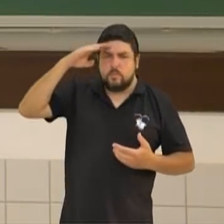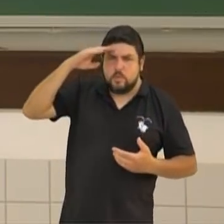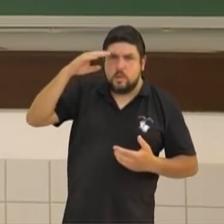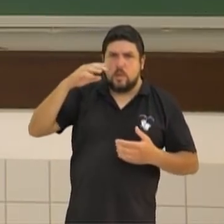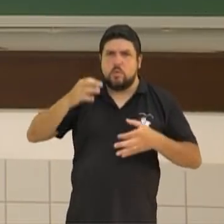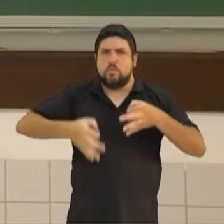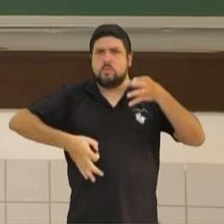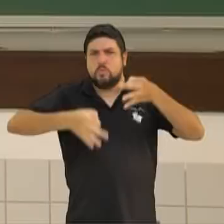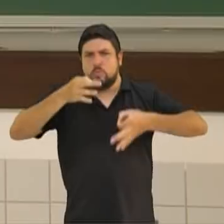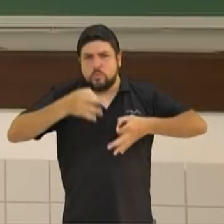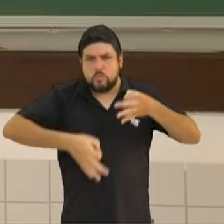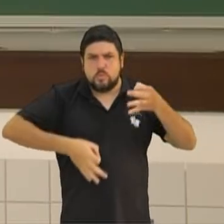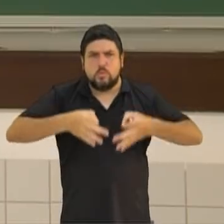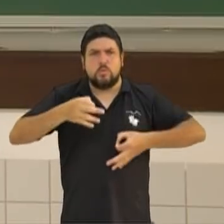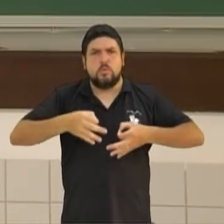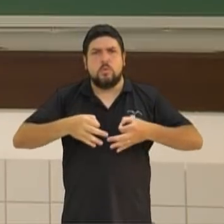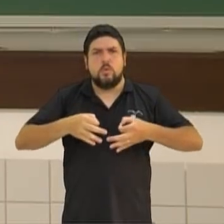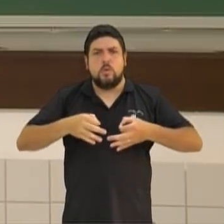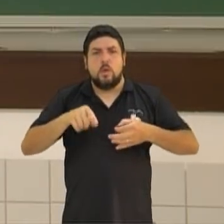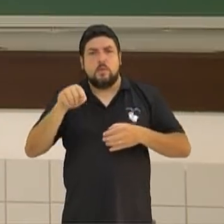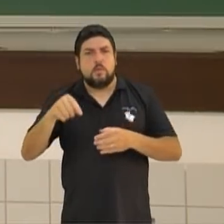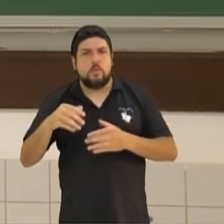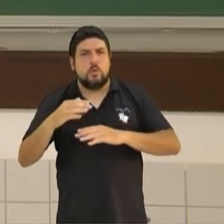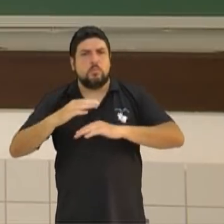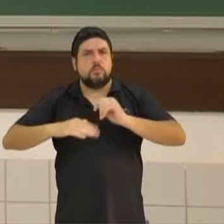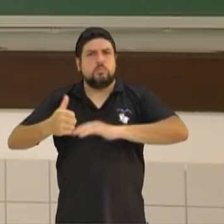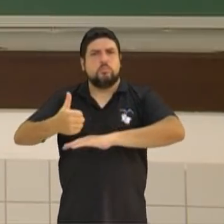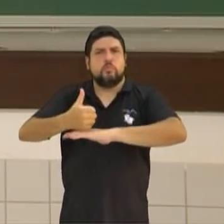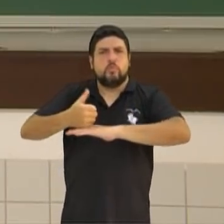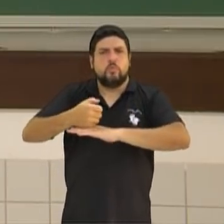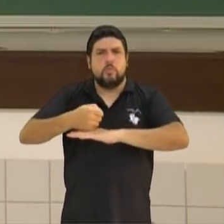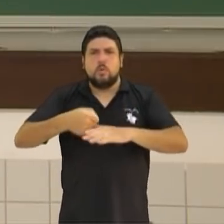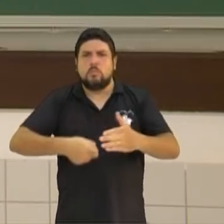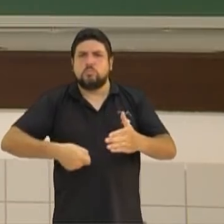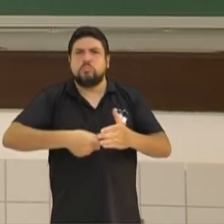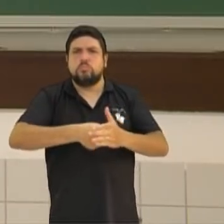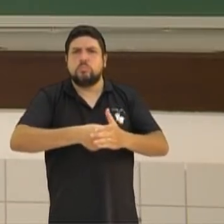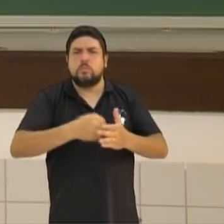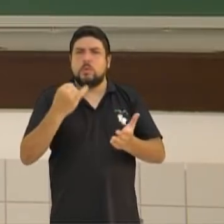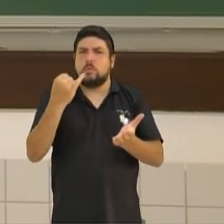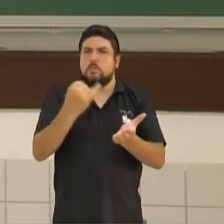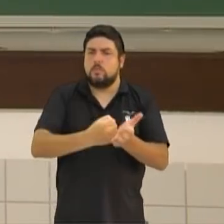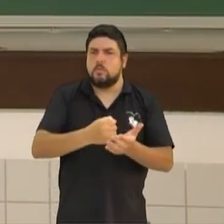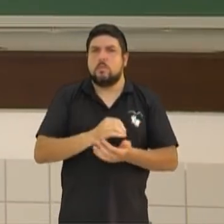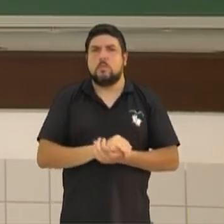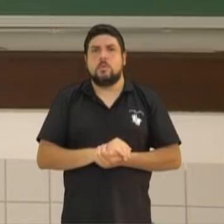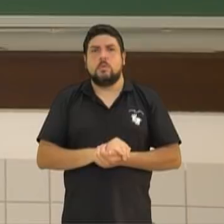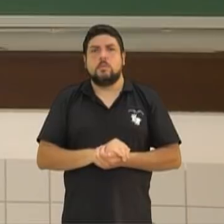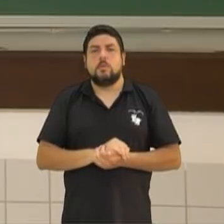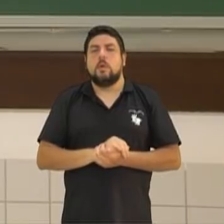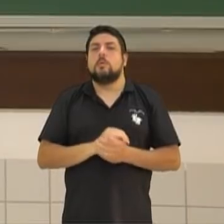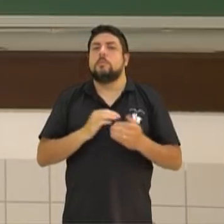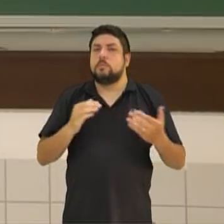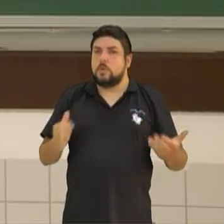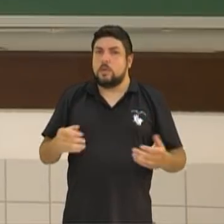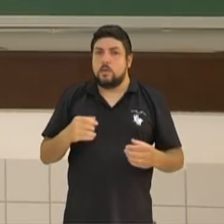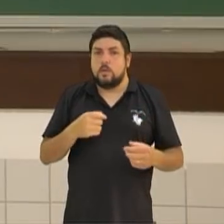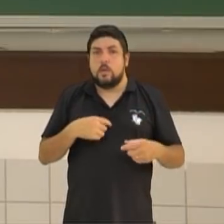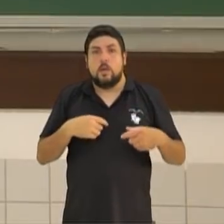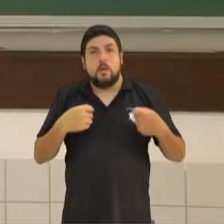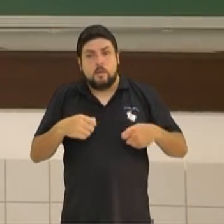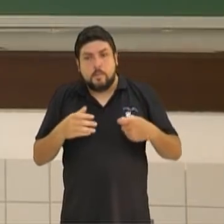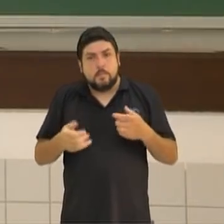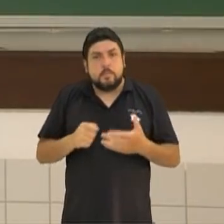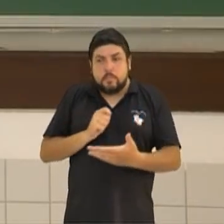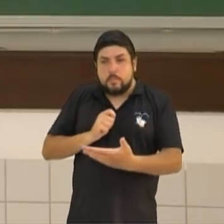juízes, cobradores de impostos. Tudo isso ele precisava ter. E tudo isso exigia que ele pagasse para ter.